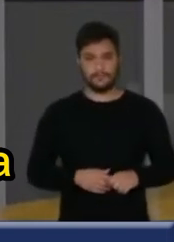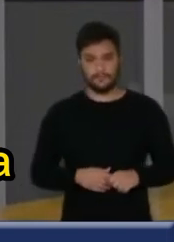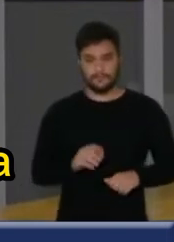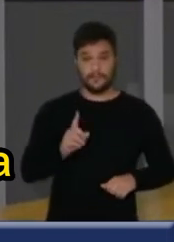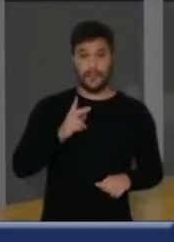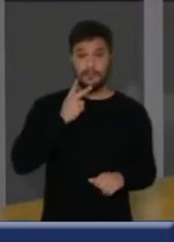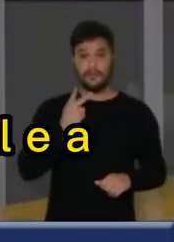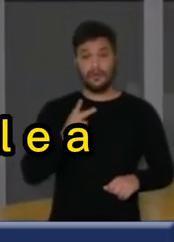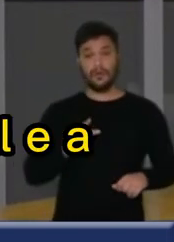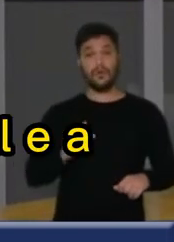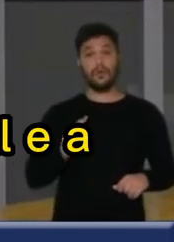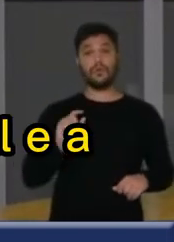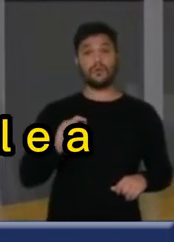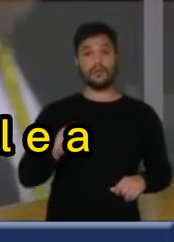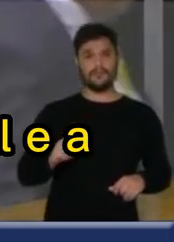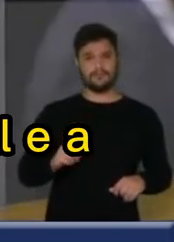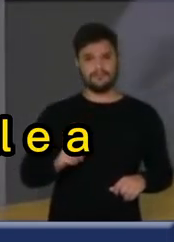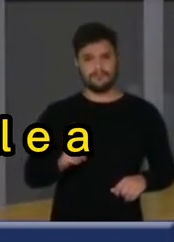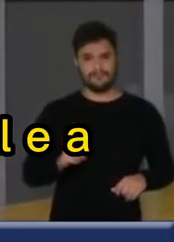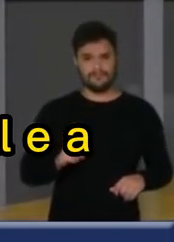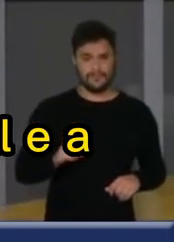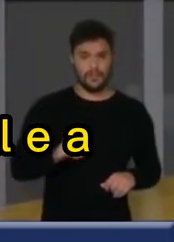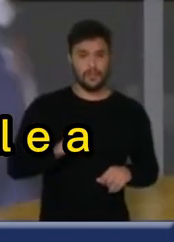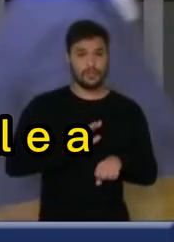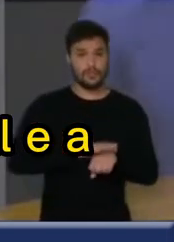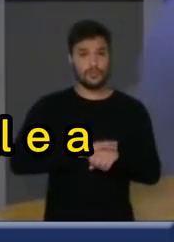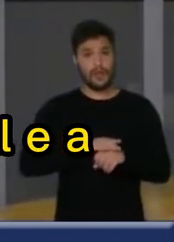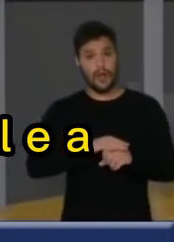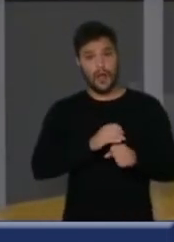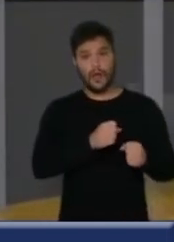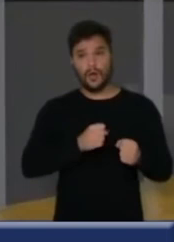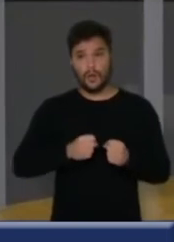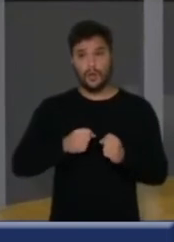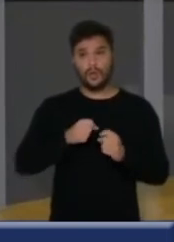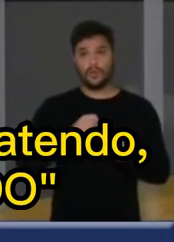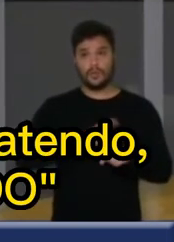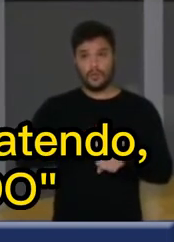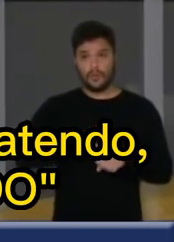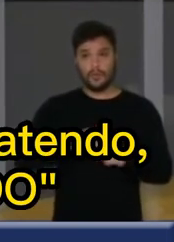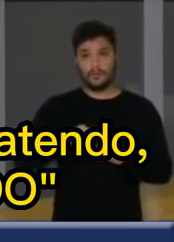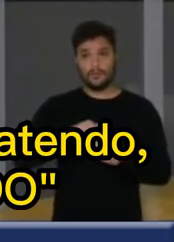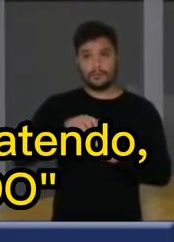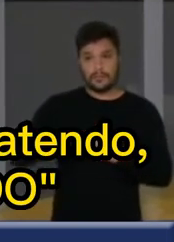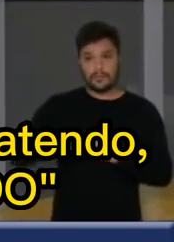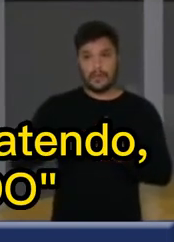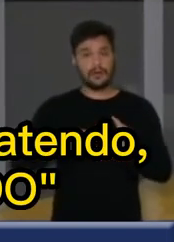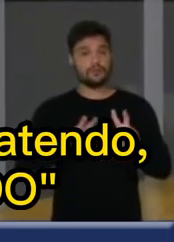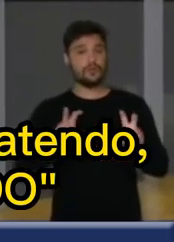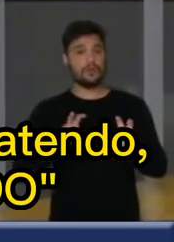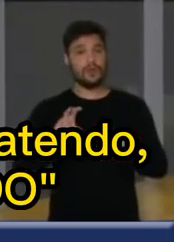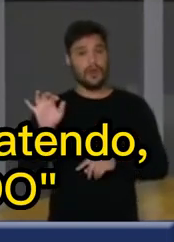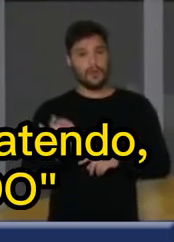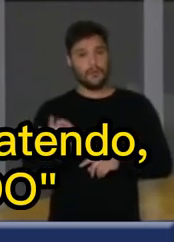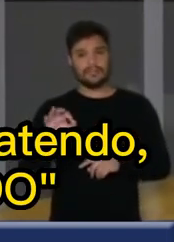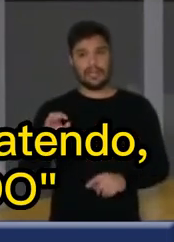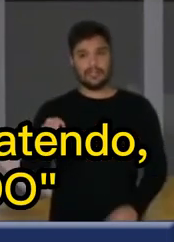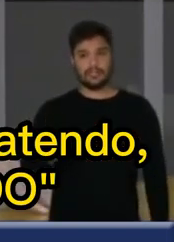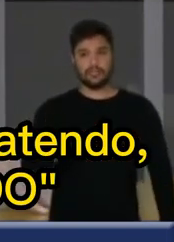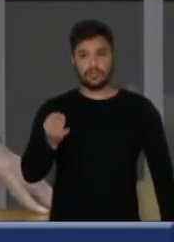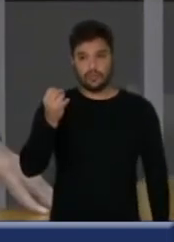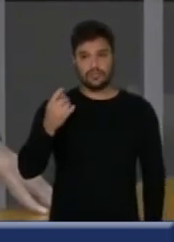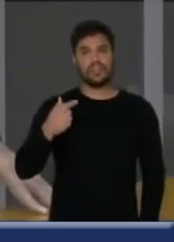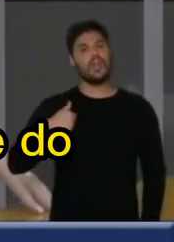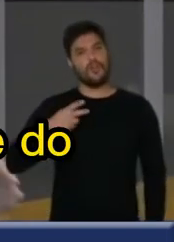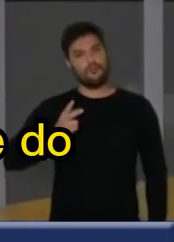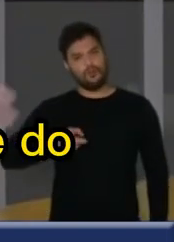foi contra a autonomia do Banco Central e a taxa de juros. Ele disse que ele vai continuar batendo, vou continuar